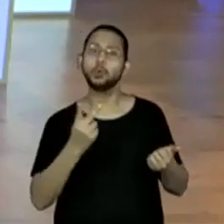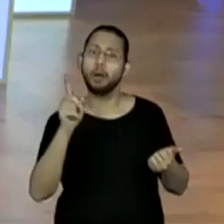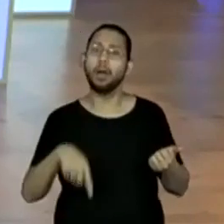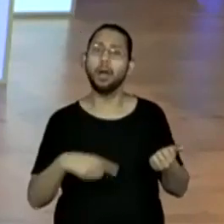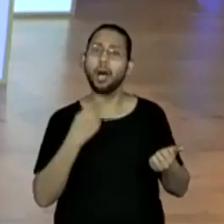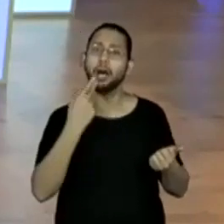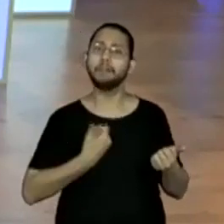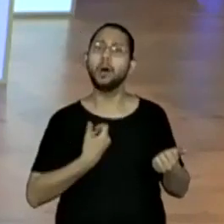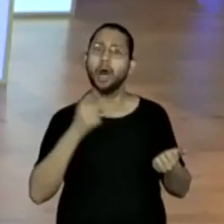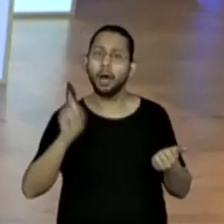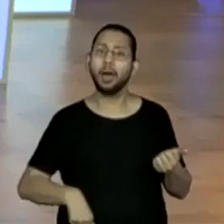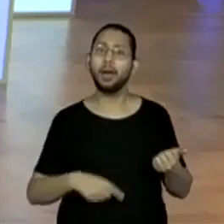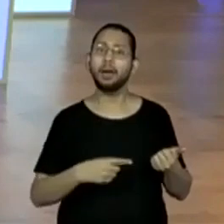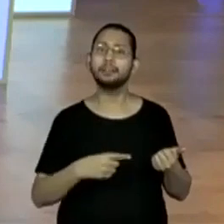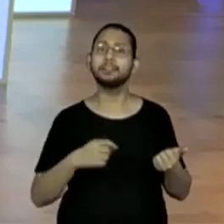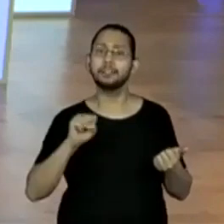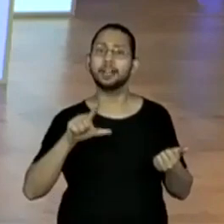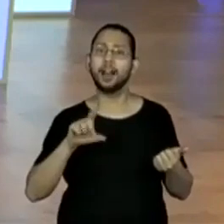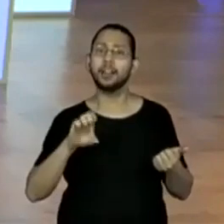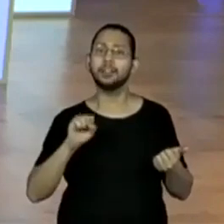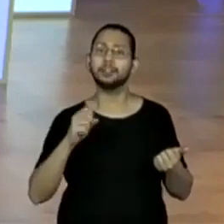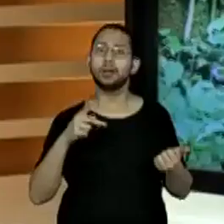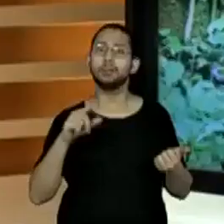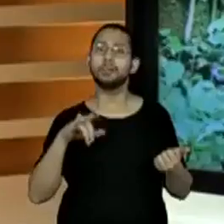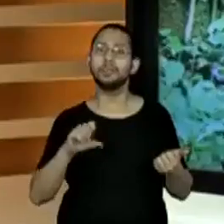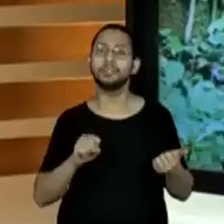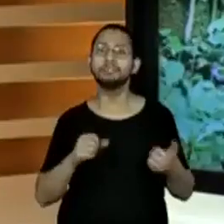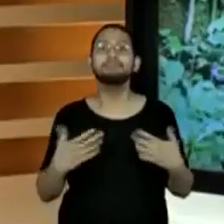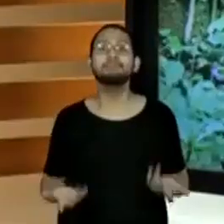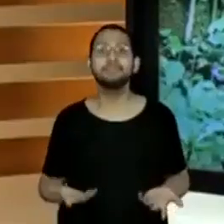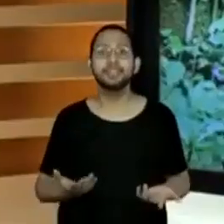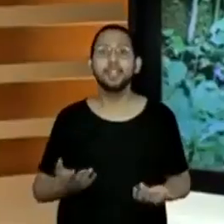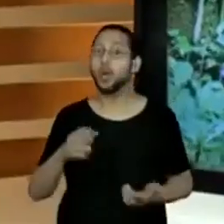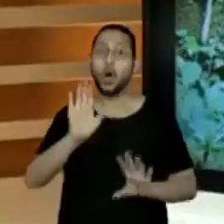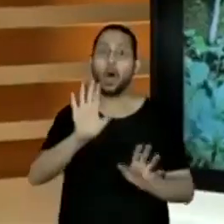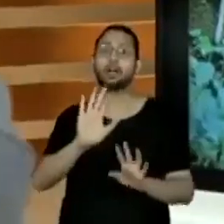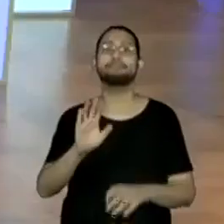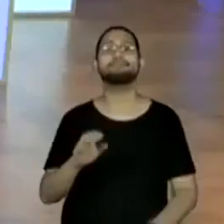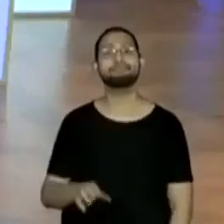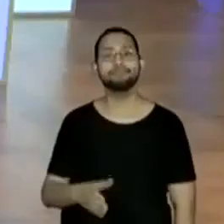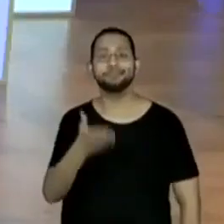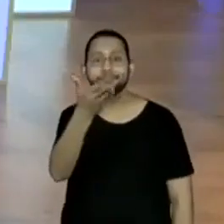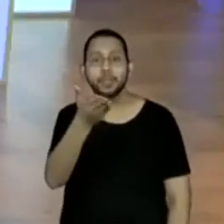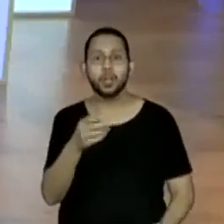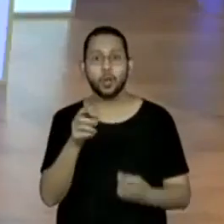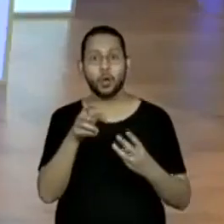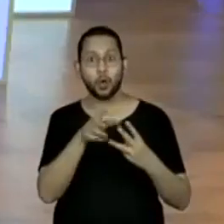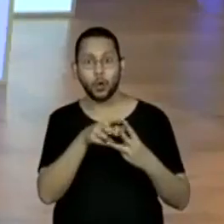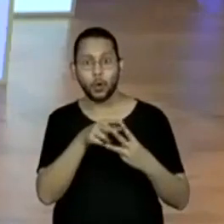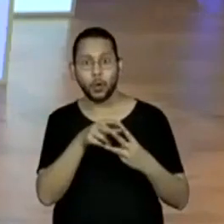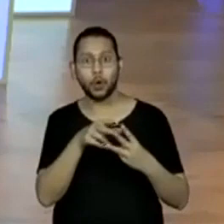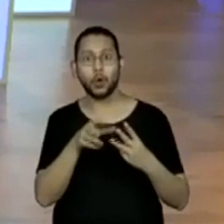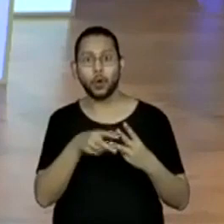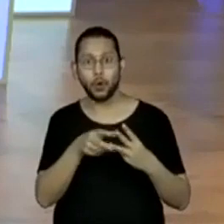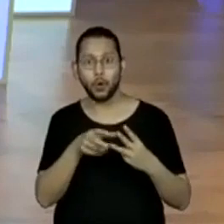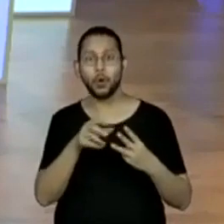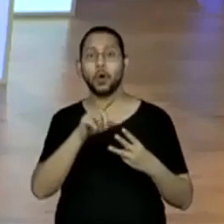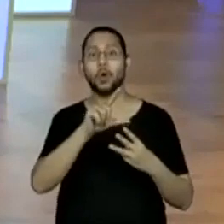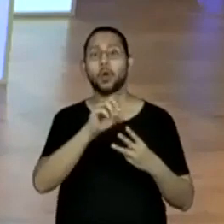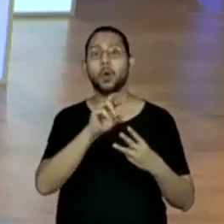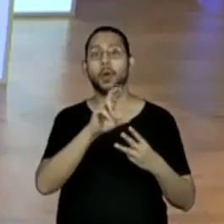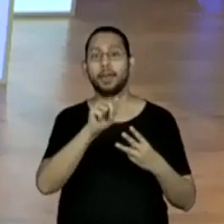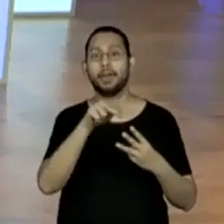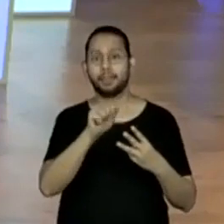nome da escola, Luiz e Brian? Olha só, a Lorena, a Júlia não sabia que o rio era limpo. Você viu, Lorena? Você viu, Júlia? Pois